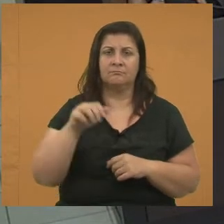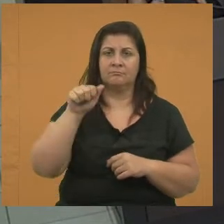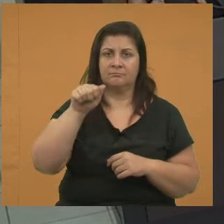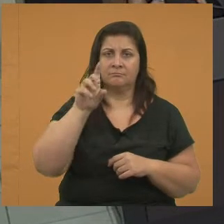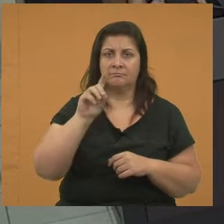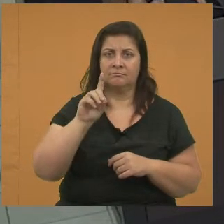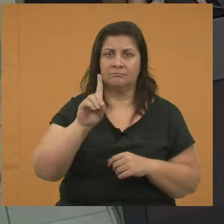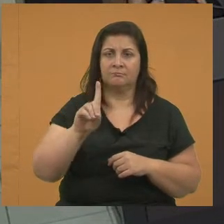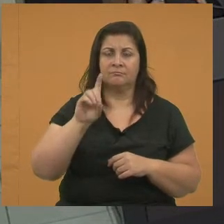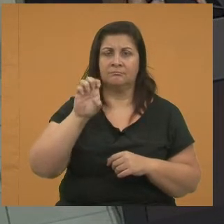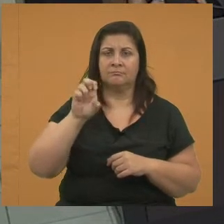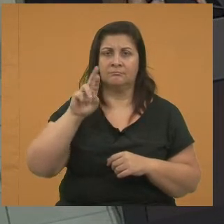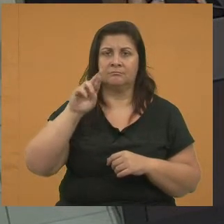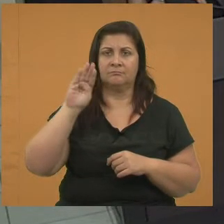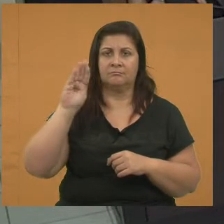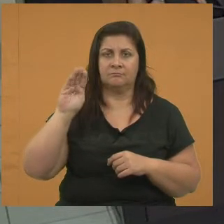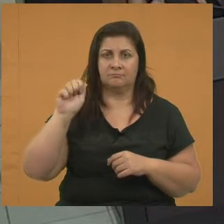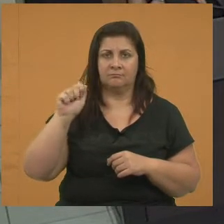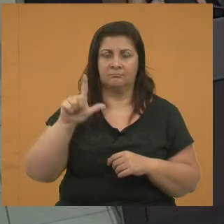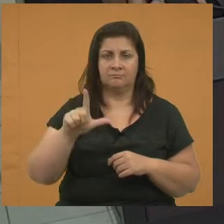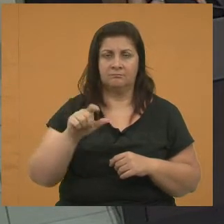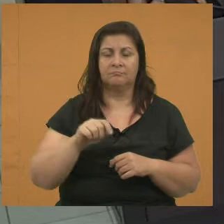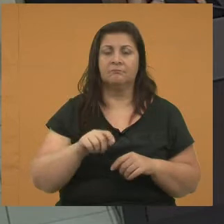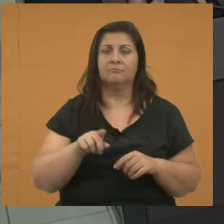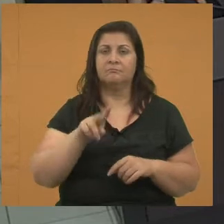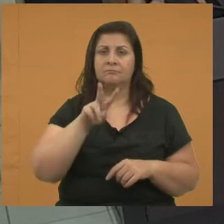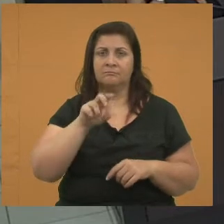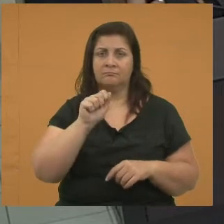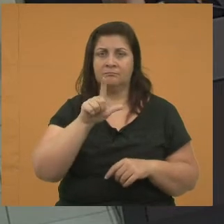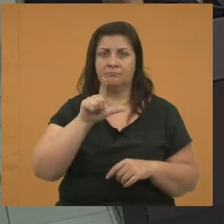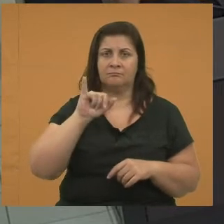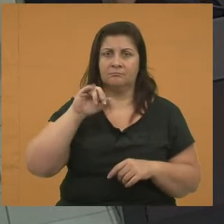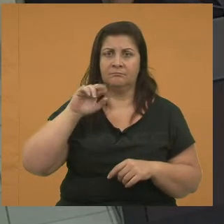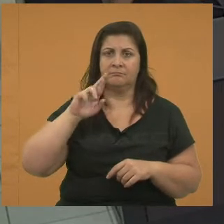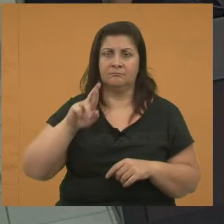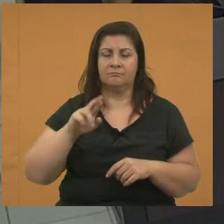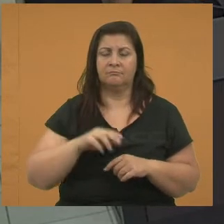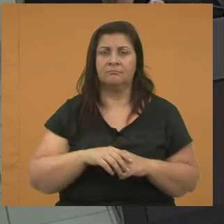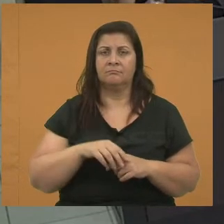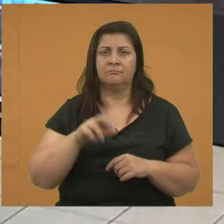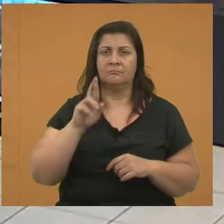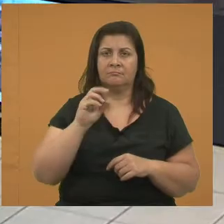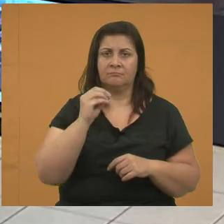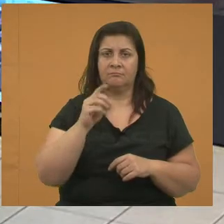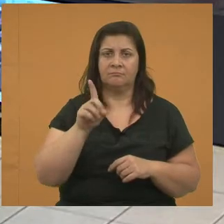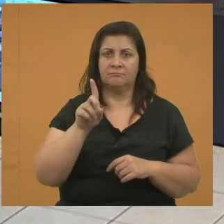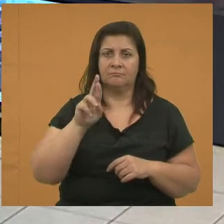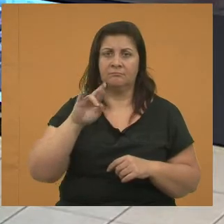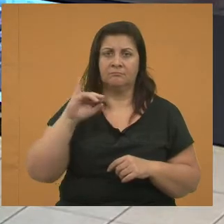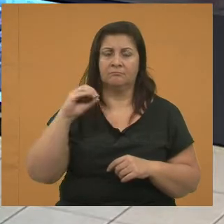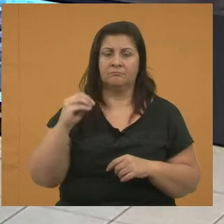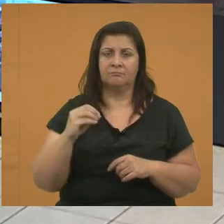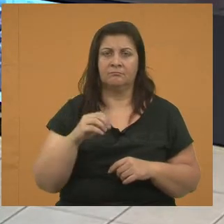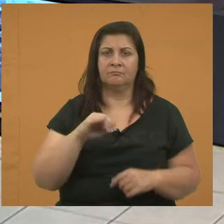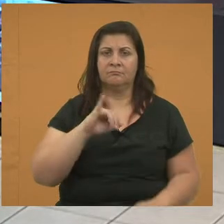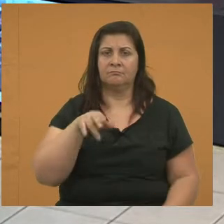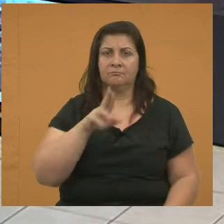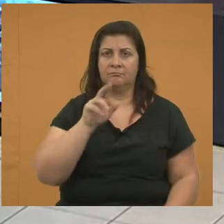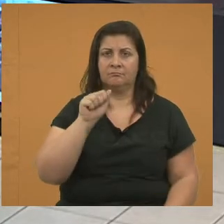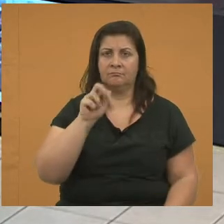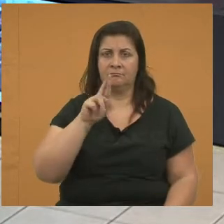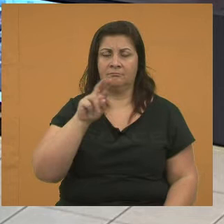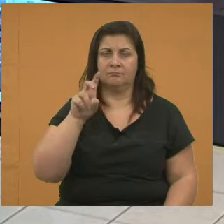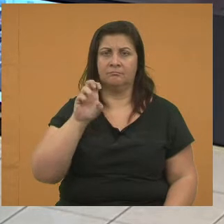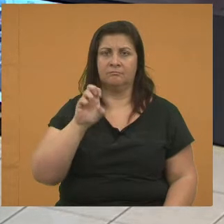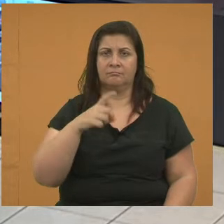o vereador Valmir do Parque Meia Lua, doutor Rodrigo Salomão também, vereador Arildo, vereador Juarez Araújo, vereador